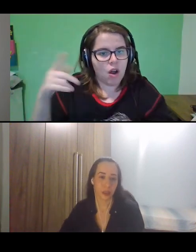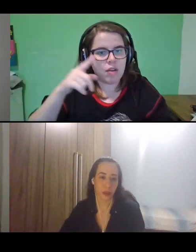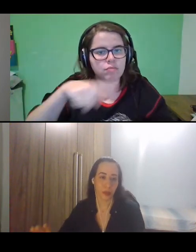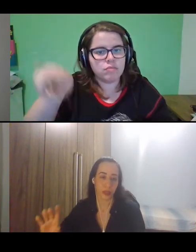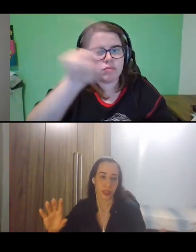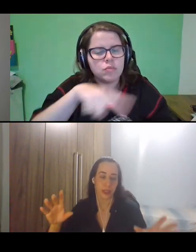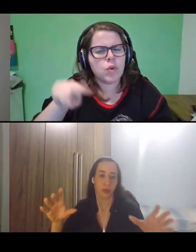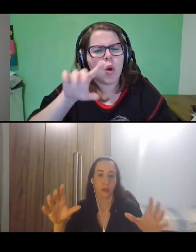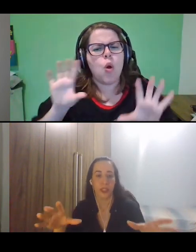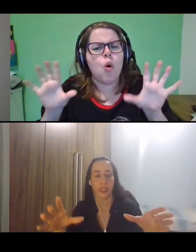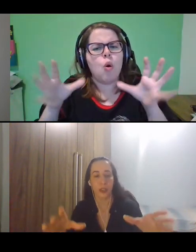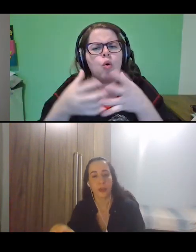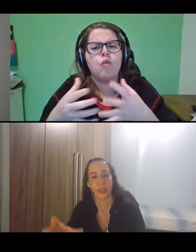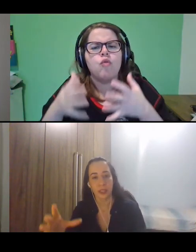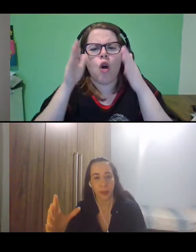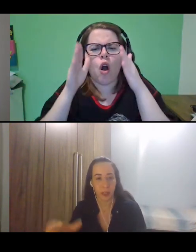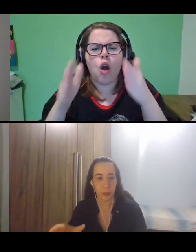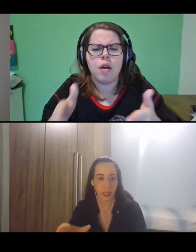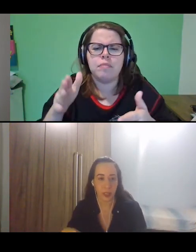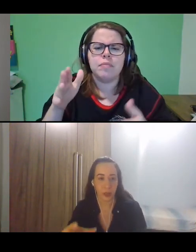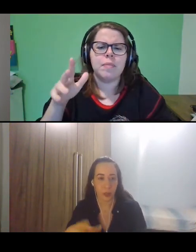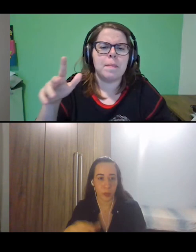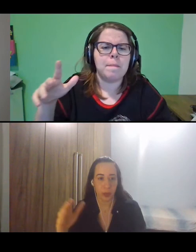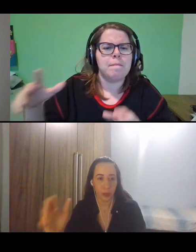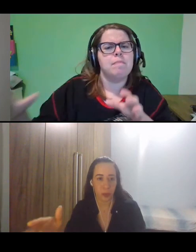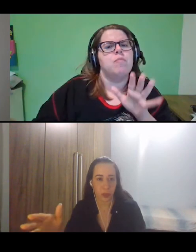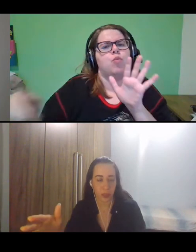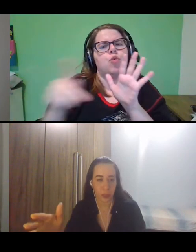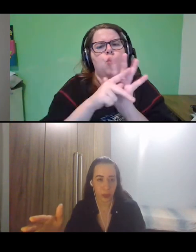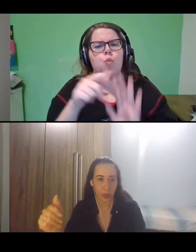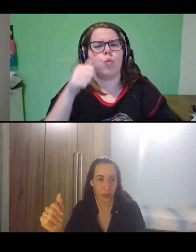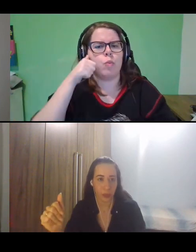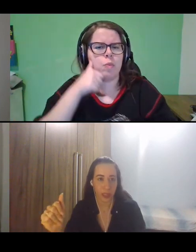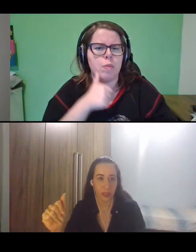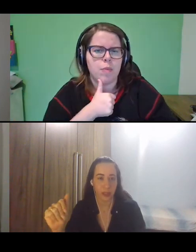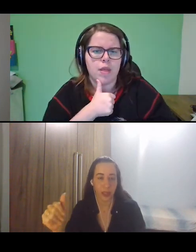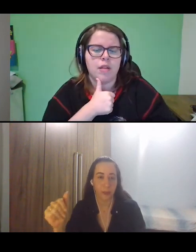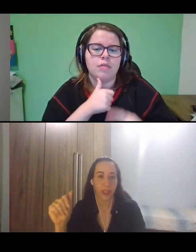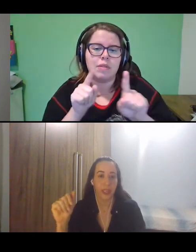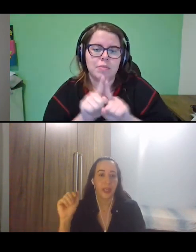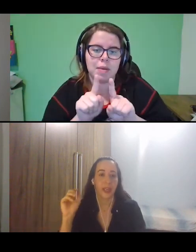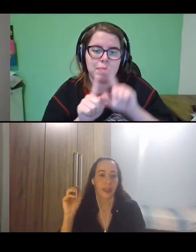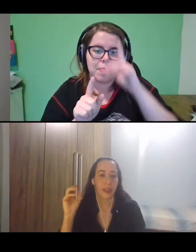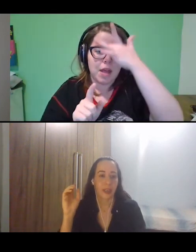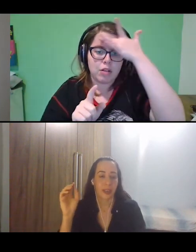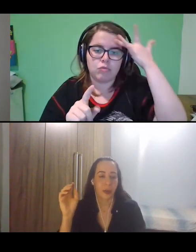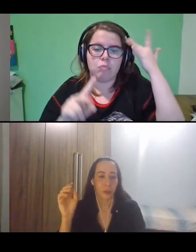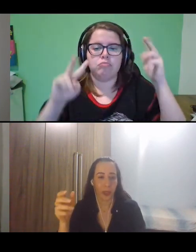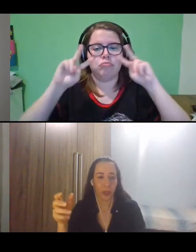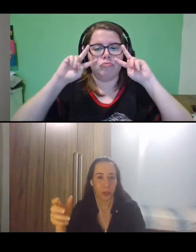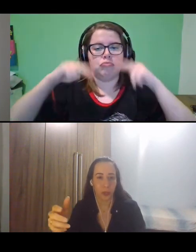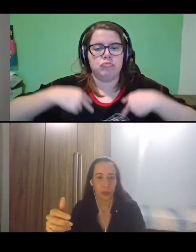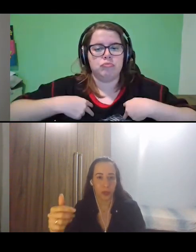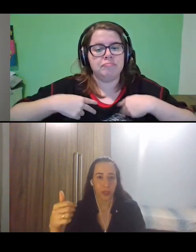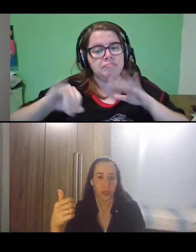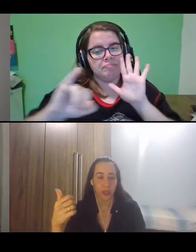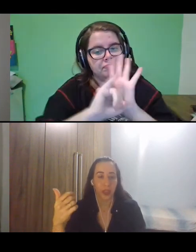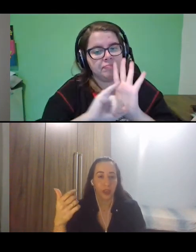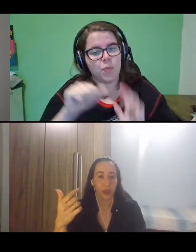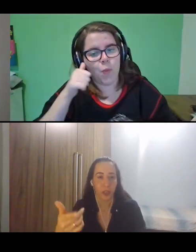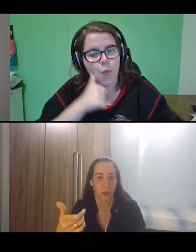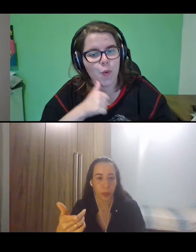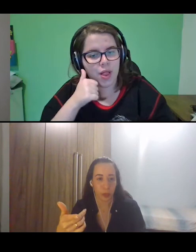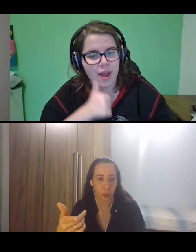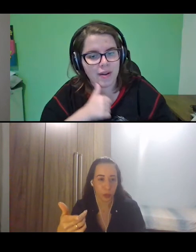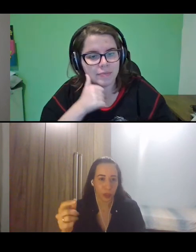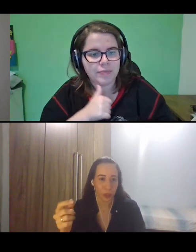elas são comunidades voltadas para mulheres ou para pessoas que se consideram mulheres, tá? Compartilhar um pouquinho com vocês.